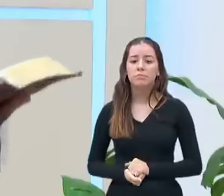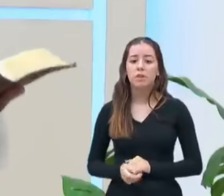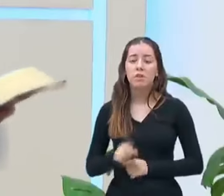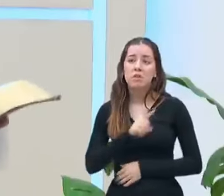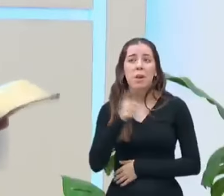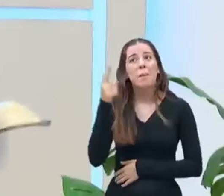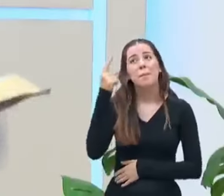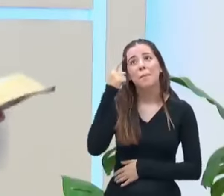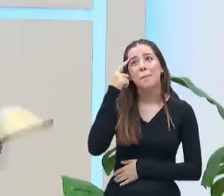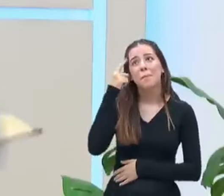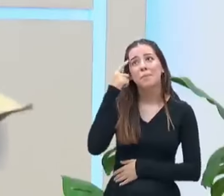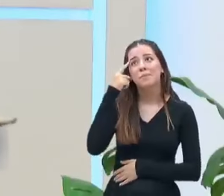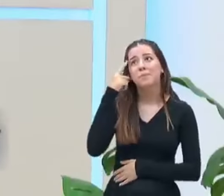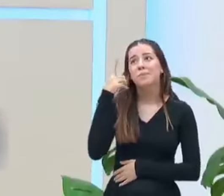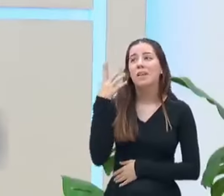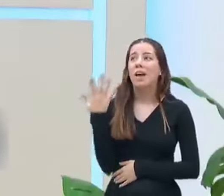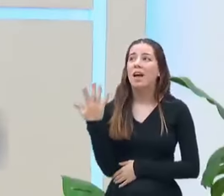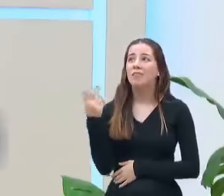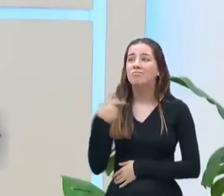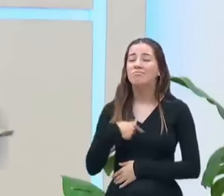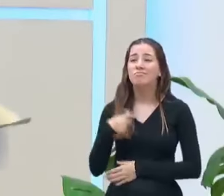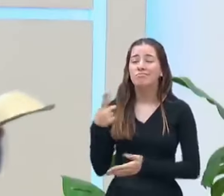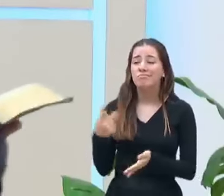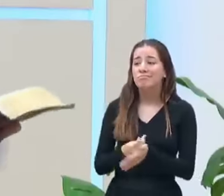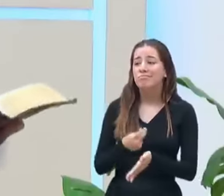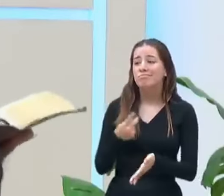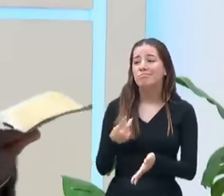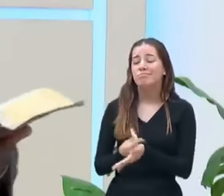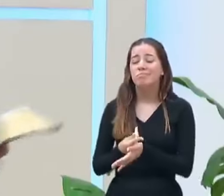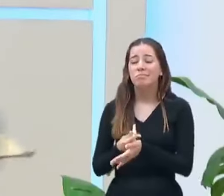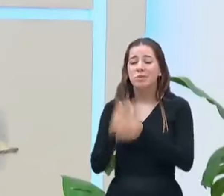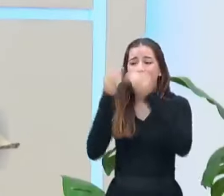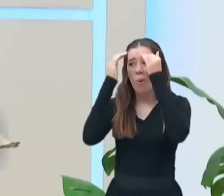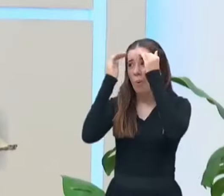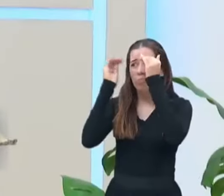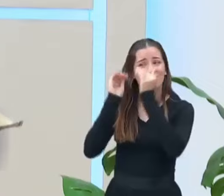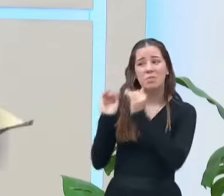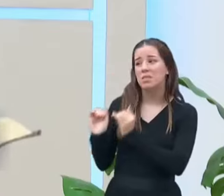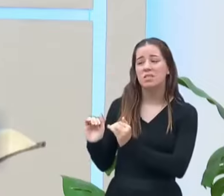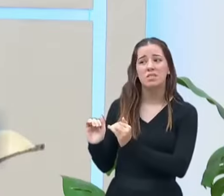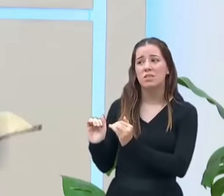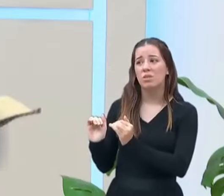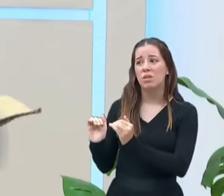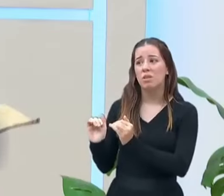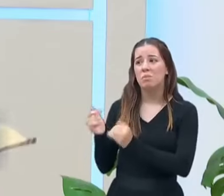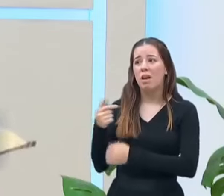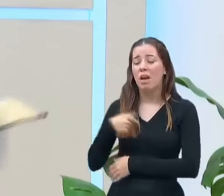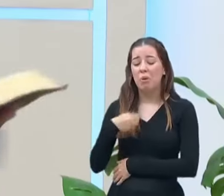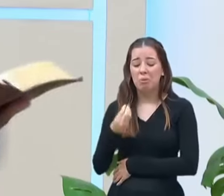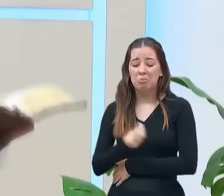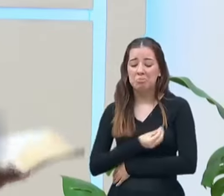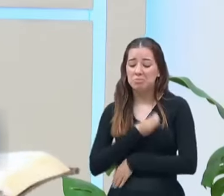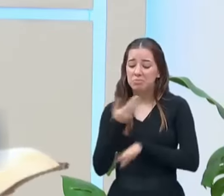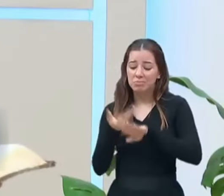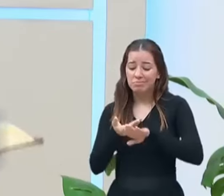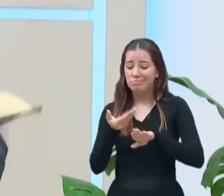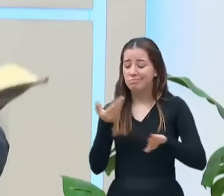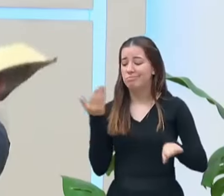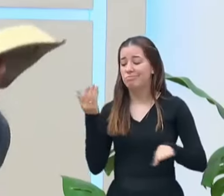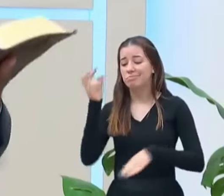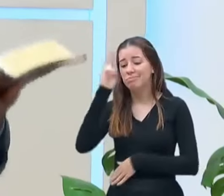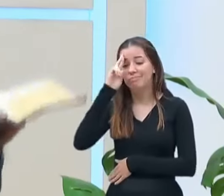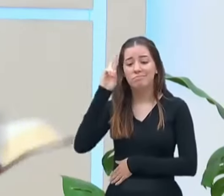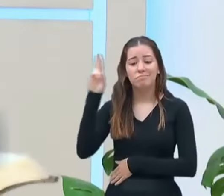assim: mesmo eu rebelde, mesmo eu desobediente, mesmo vivendo sem adorar a Jesus,